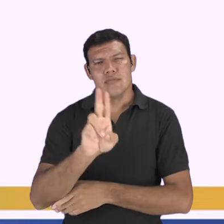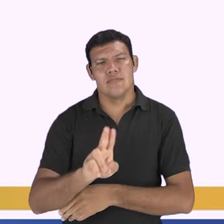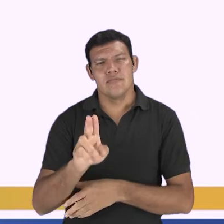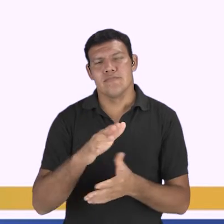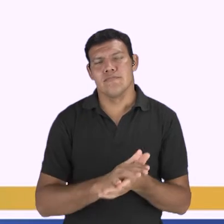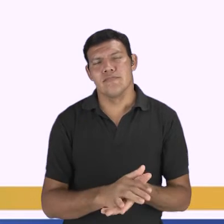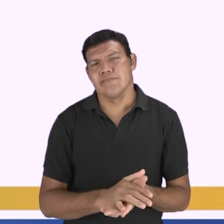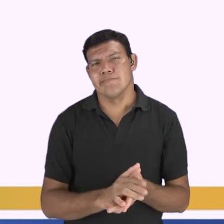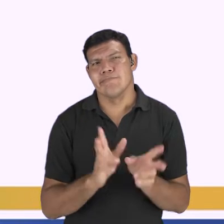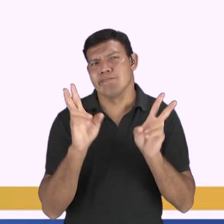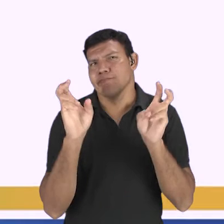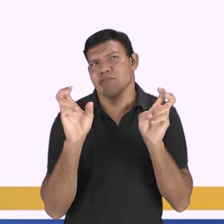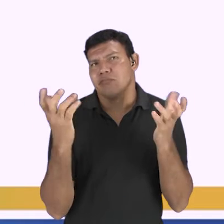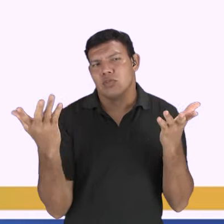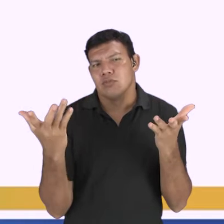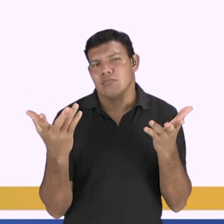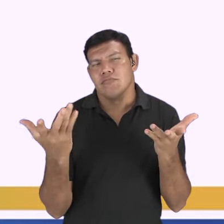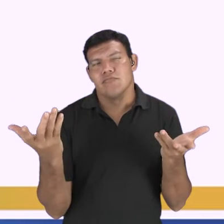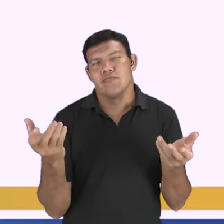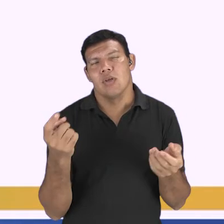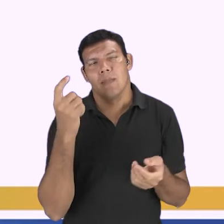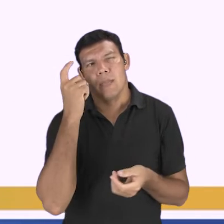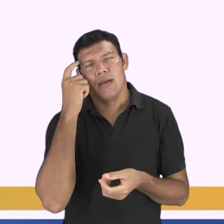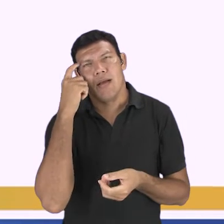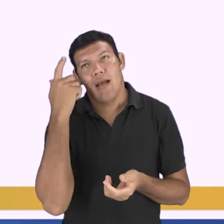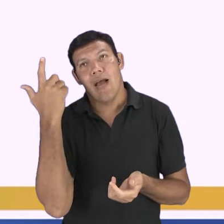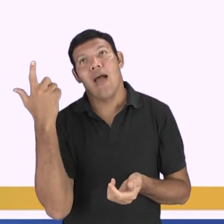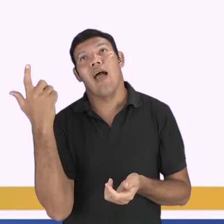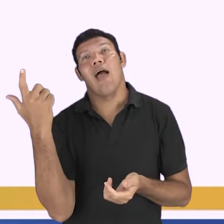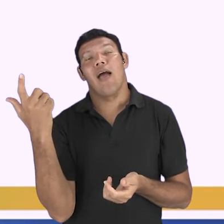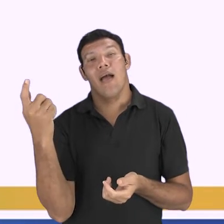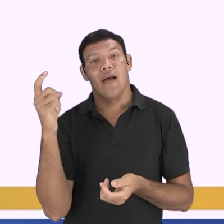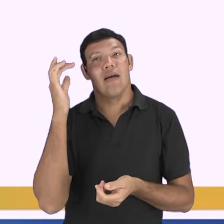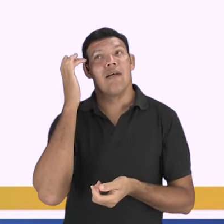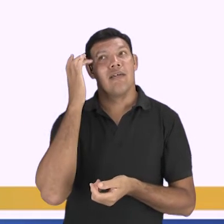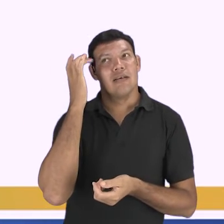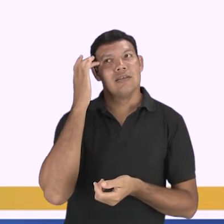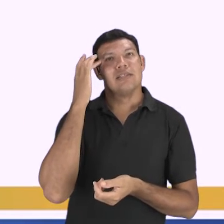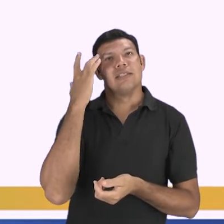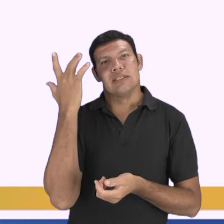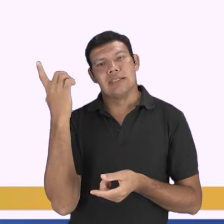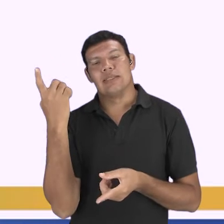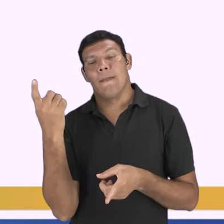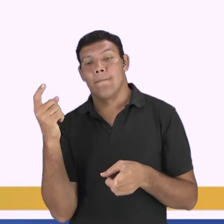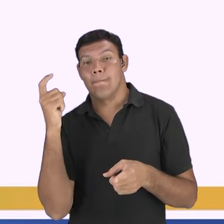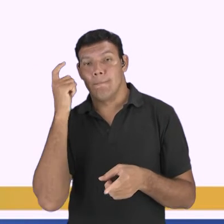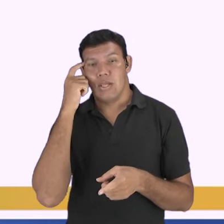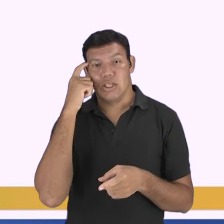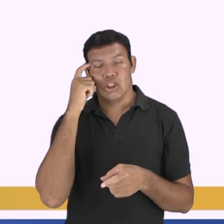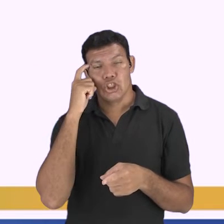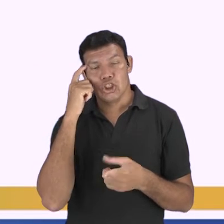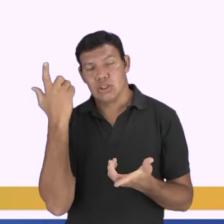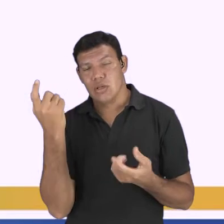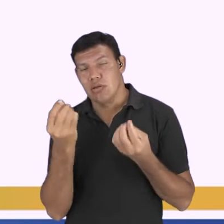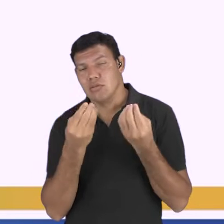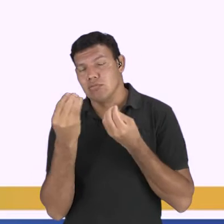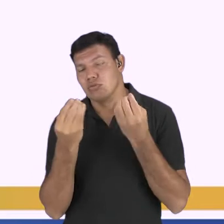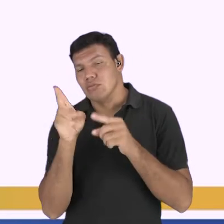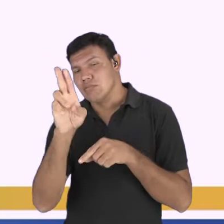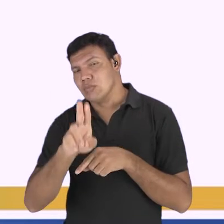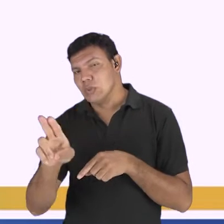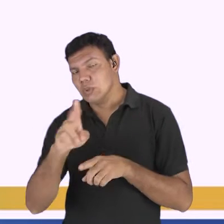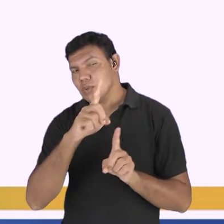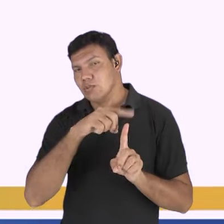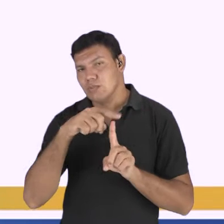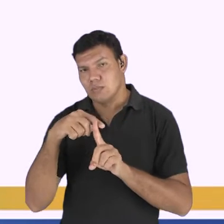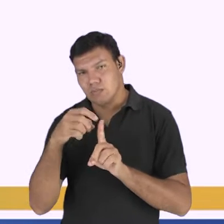spoiler do que eu vou falar, certo? Aí eu vou pensar em operadores para me ajudar nessa questão.